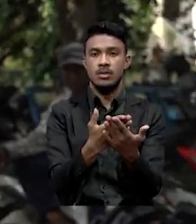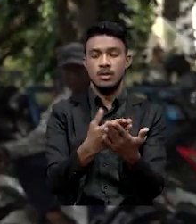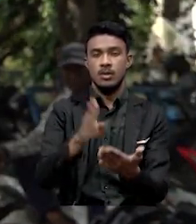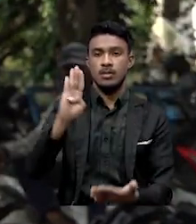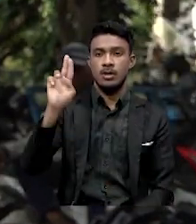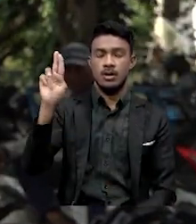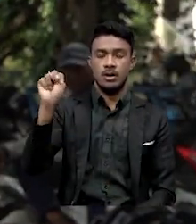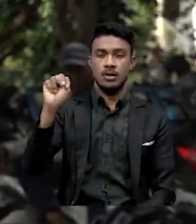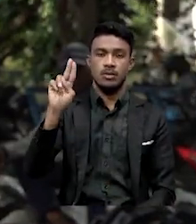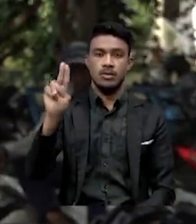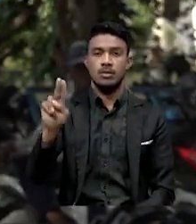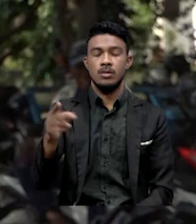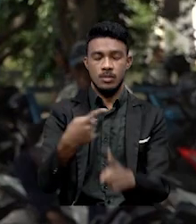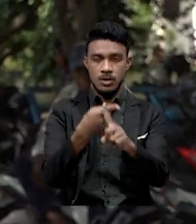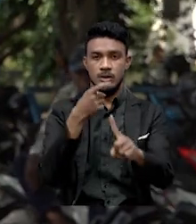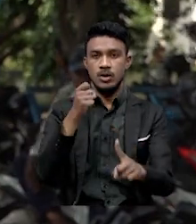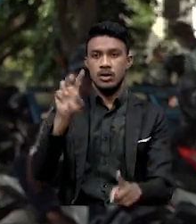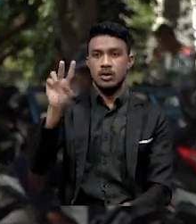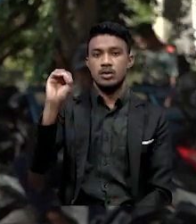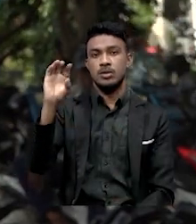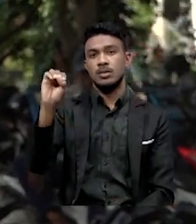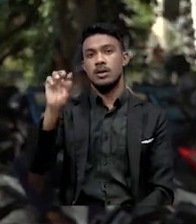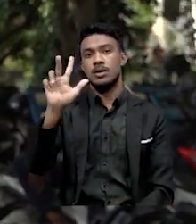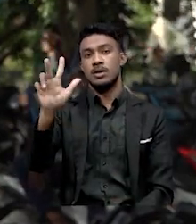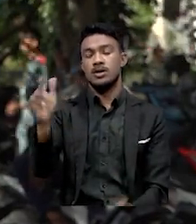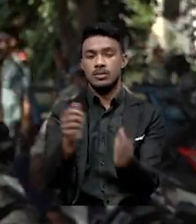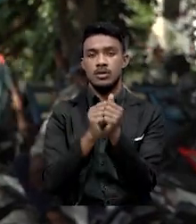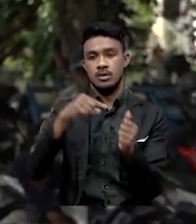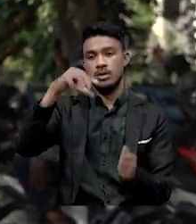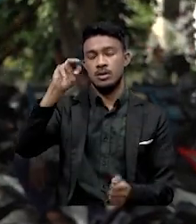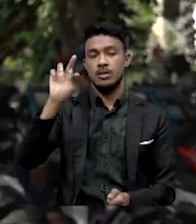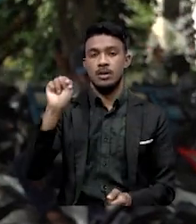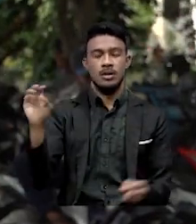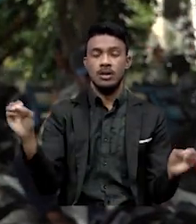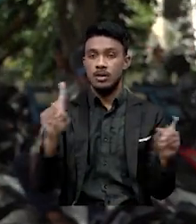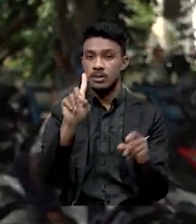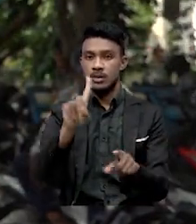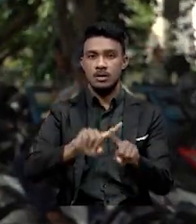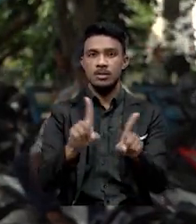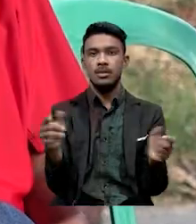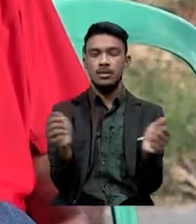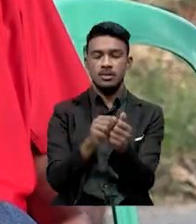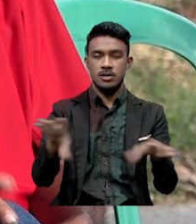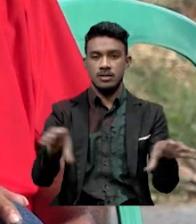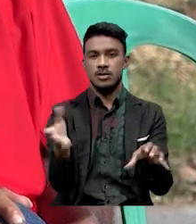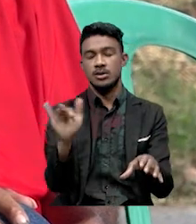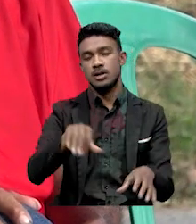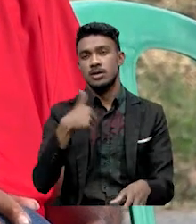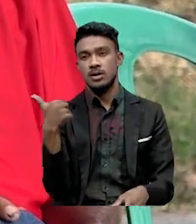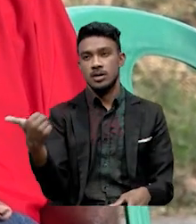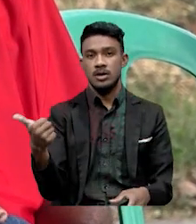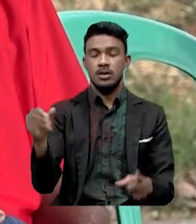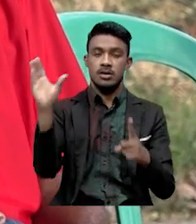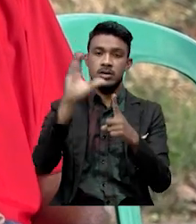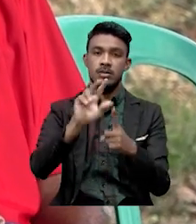husi keres 2003, amutu ku GMN, tohin loron, na husi GMN la mesa, i ho parceiro serselo. Segundo o